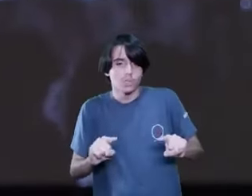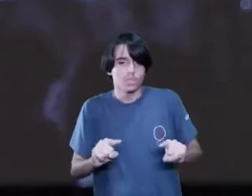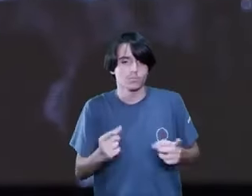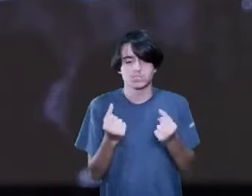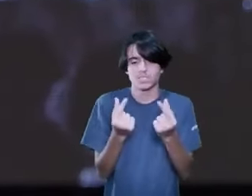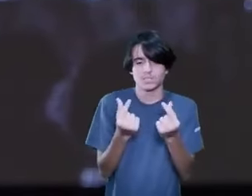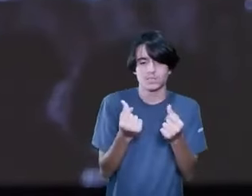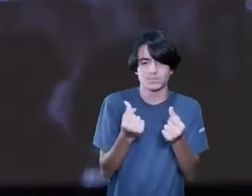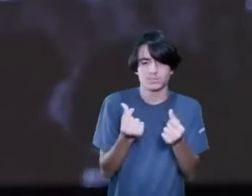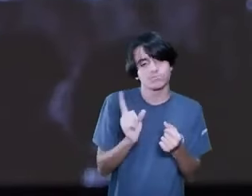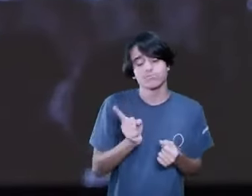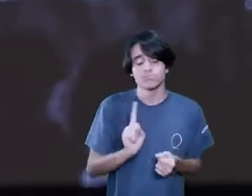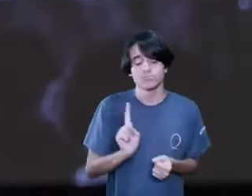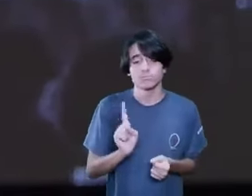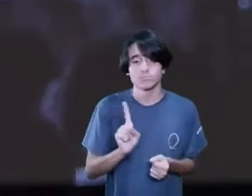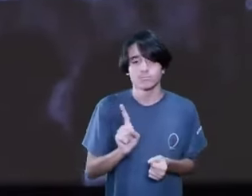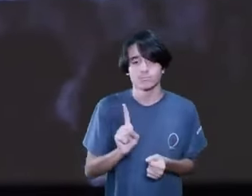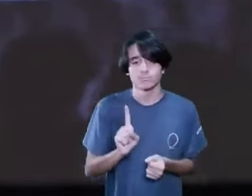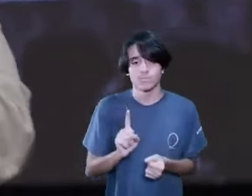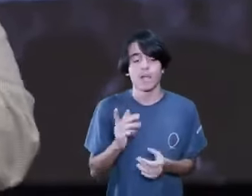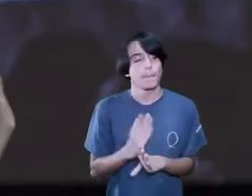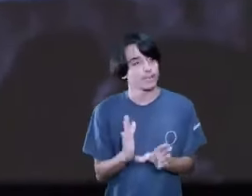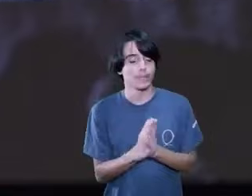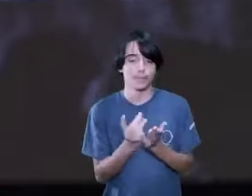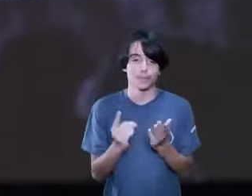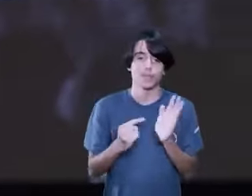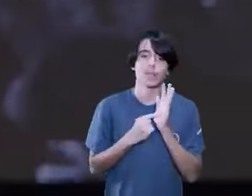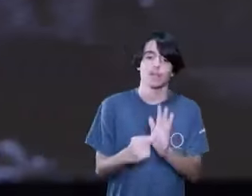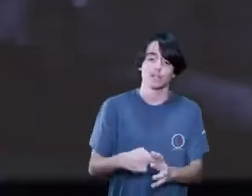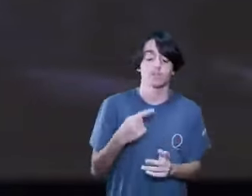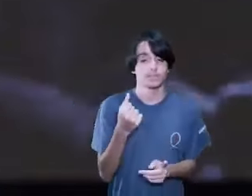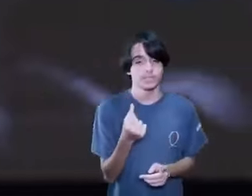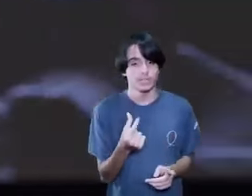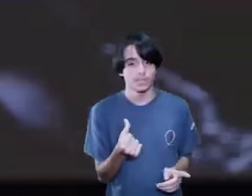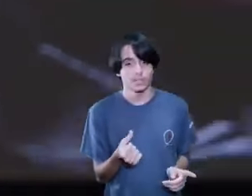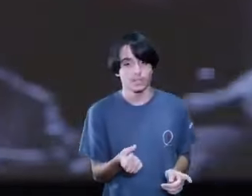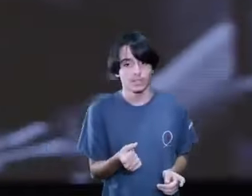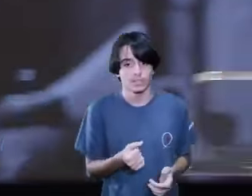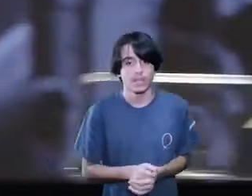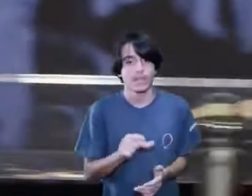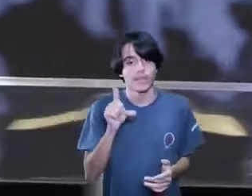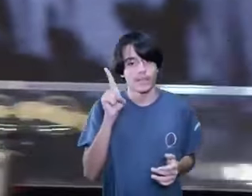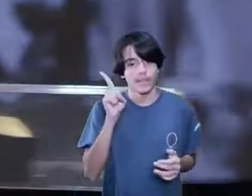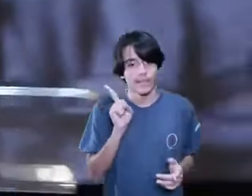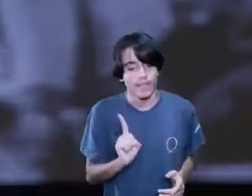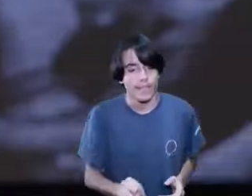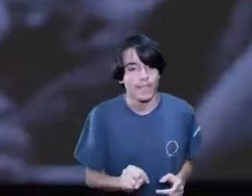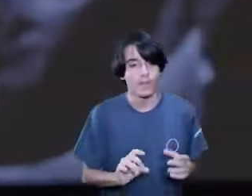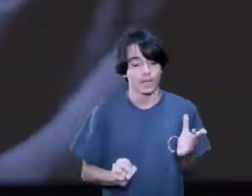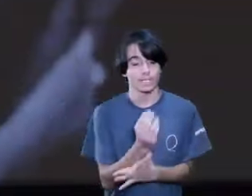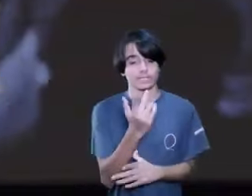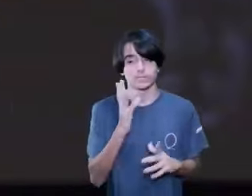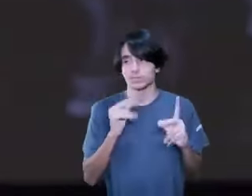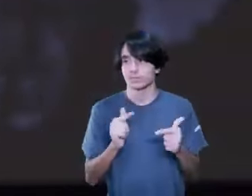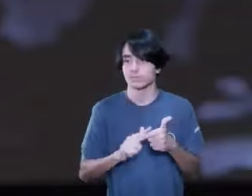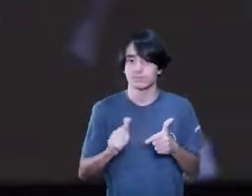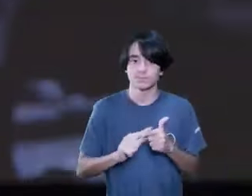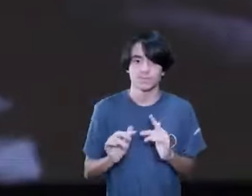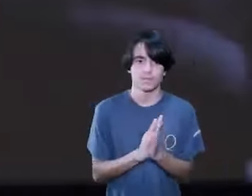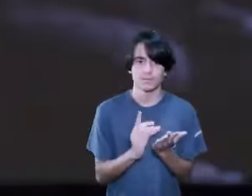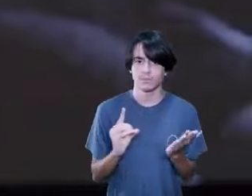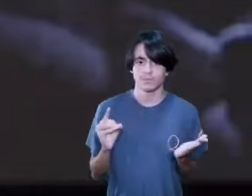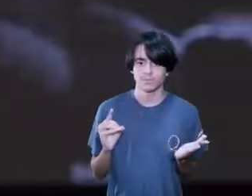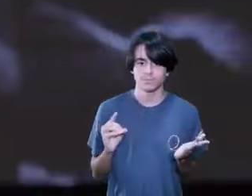Não. Não, pastor, mas a Bíblia diz que o dinheiro é a raiz de todos os males. A Bíblia nunca disse